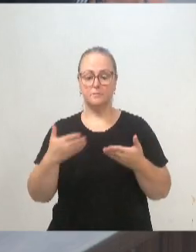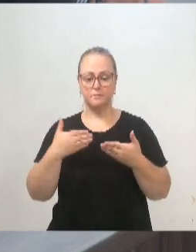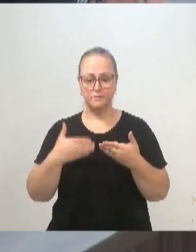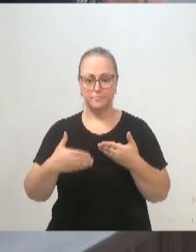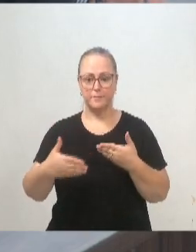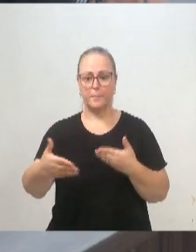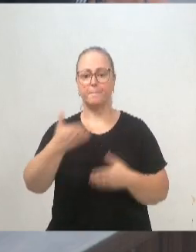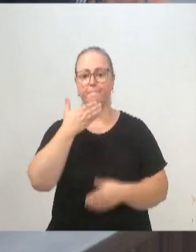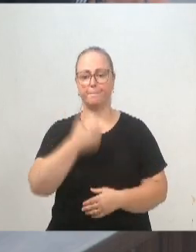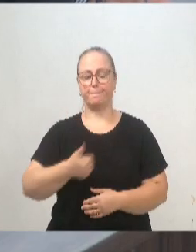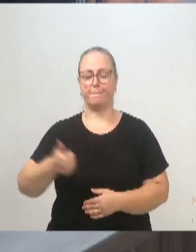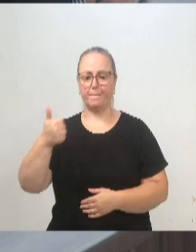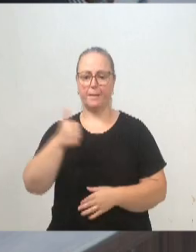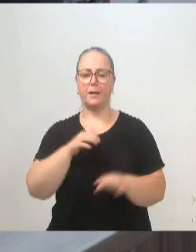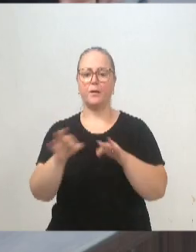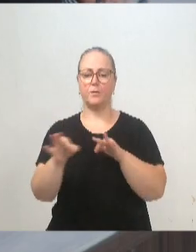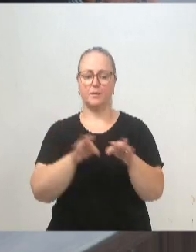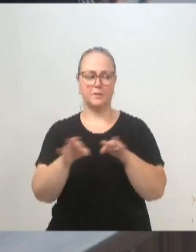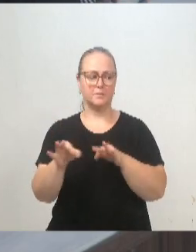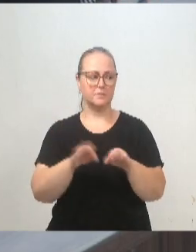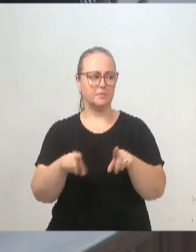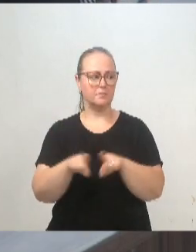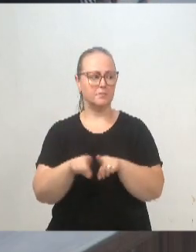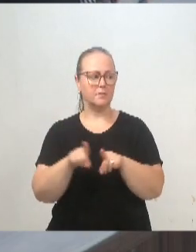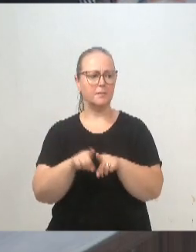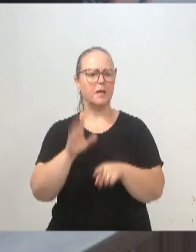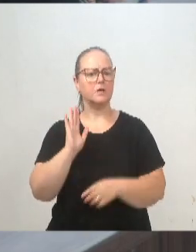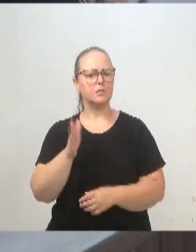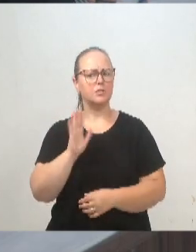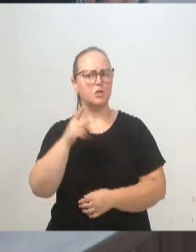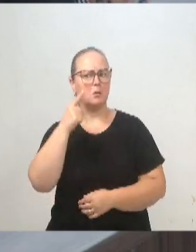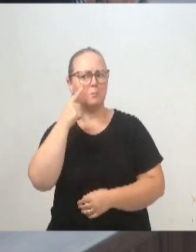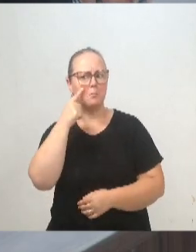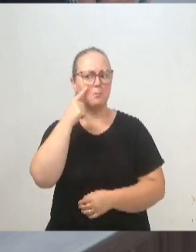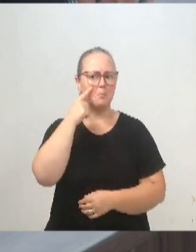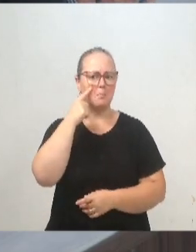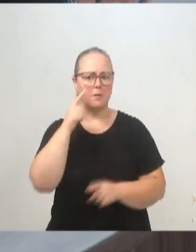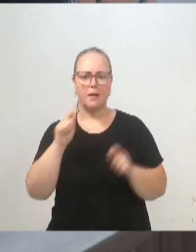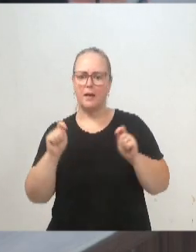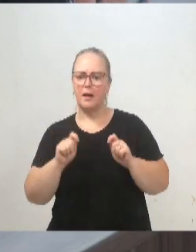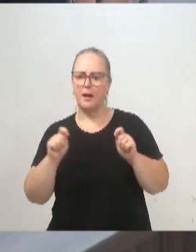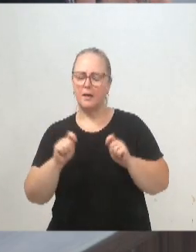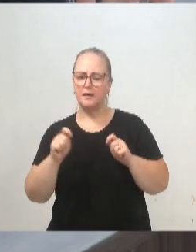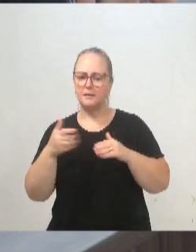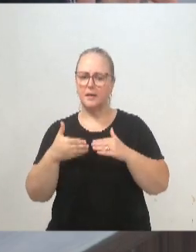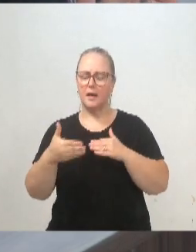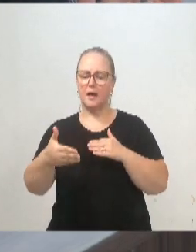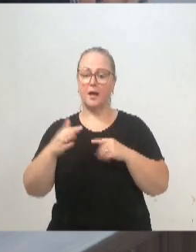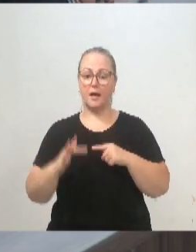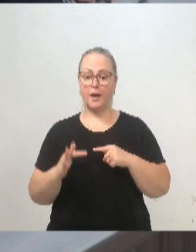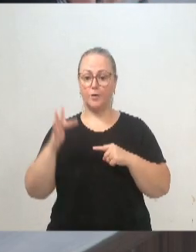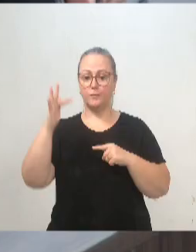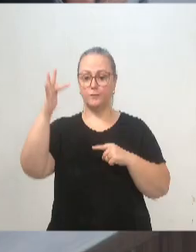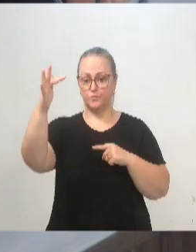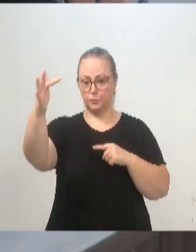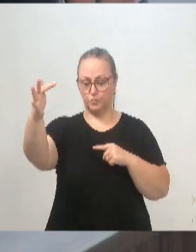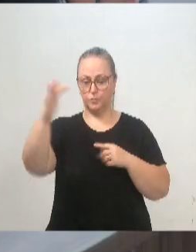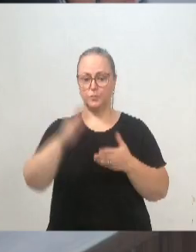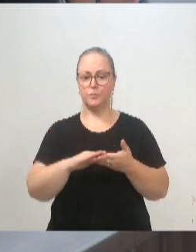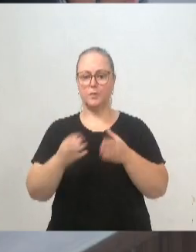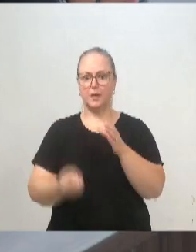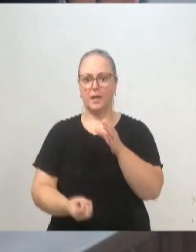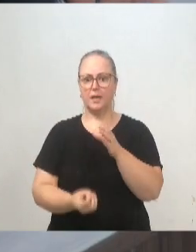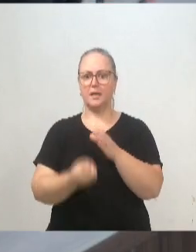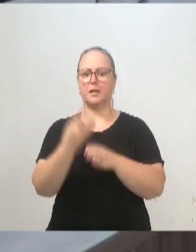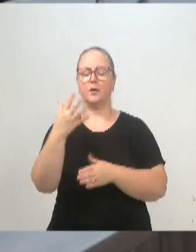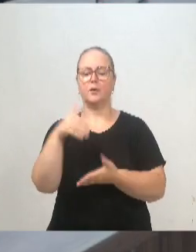melhor organizado e já deixa uma possibilidade, né, de que no futuro, quando criada a Secretaria